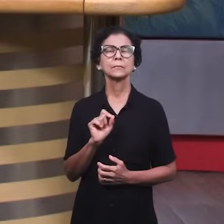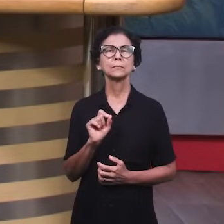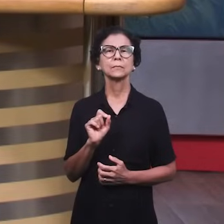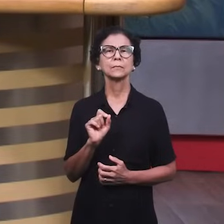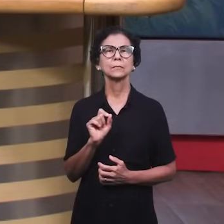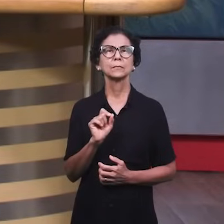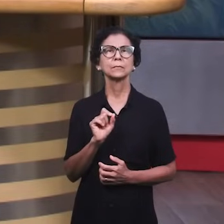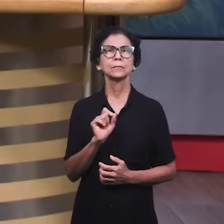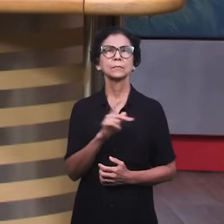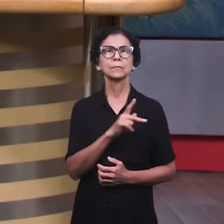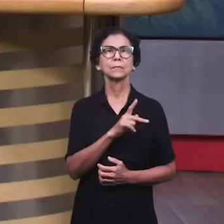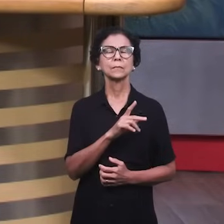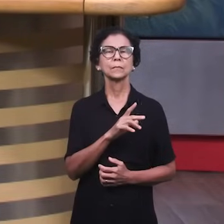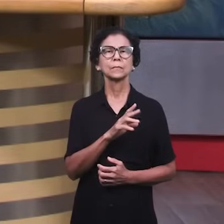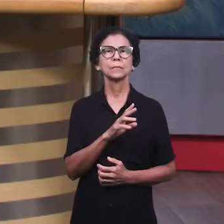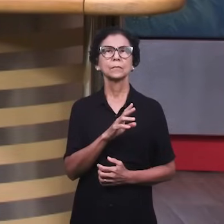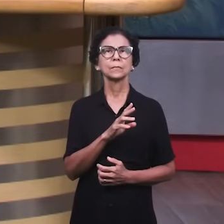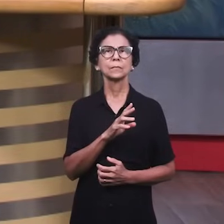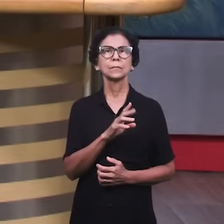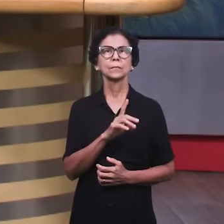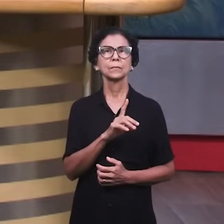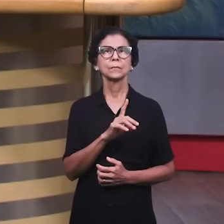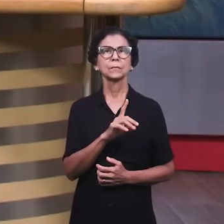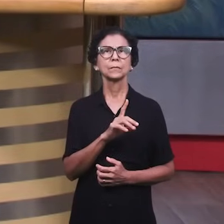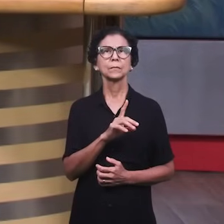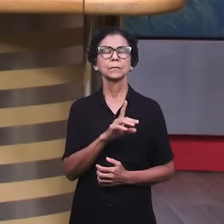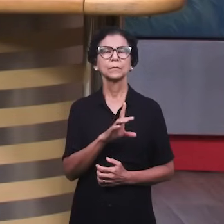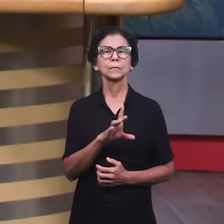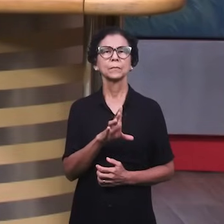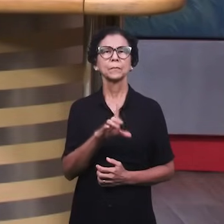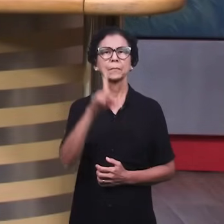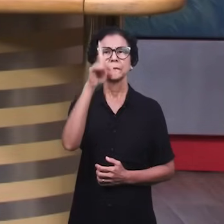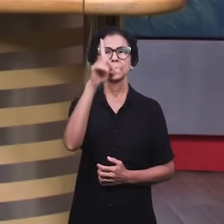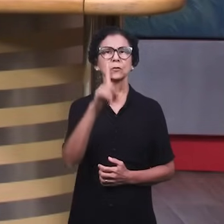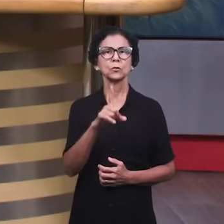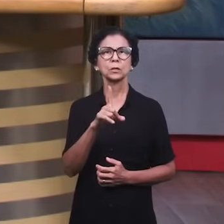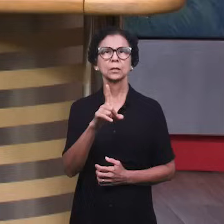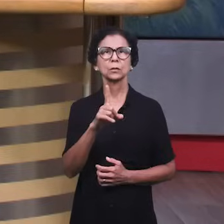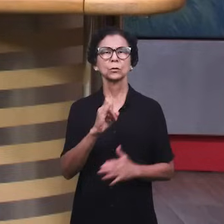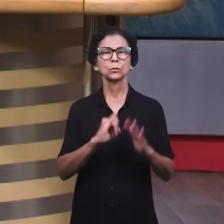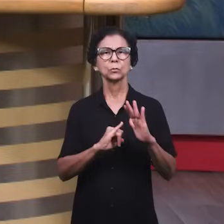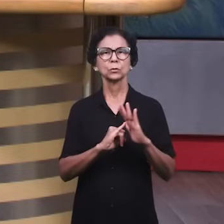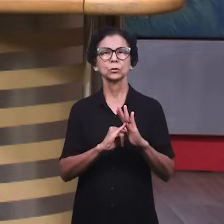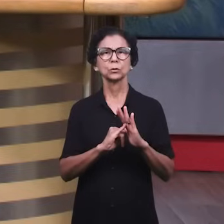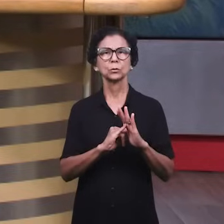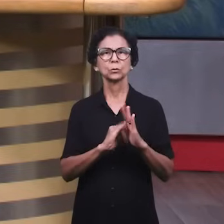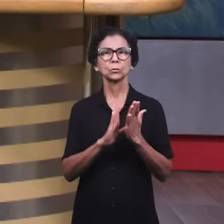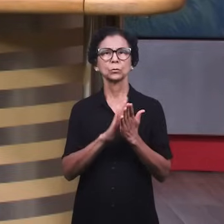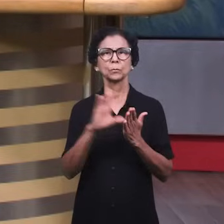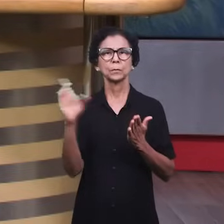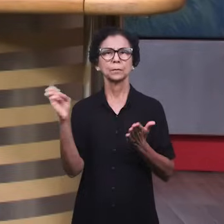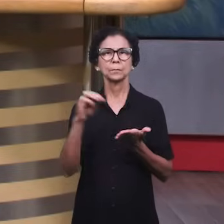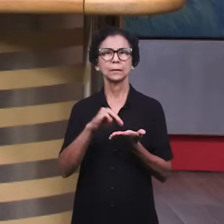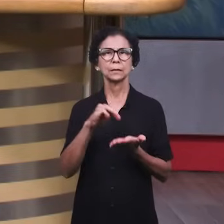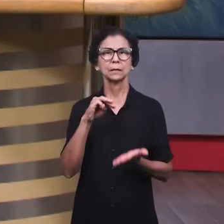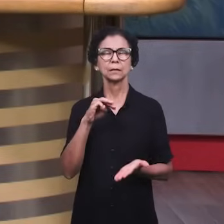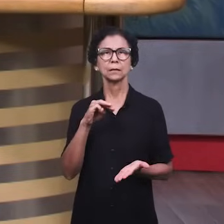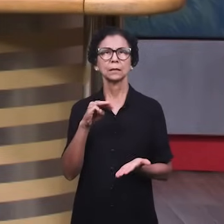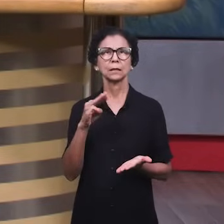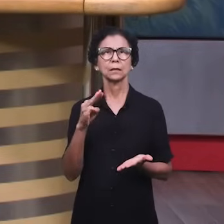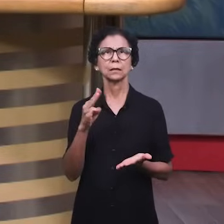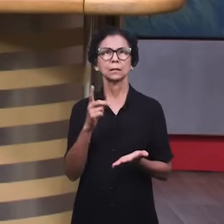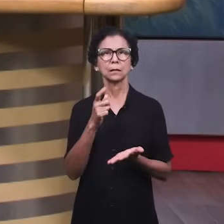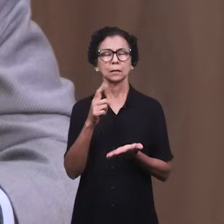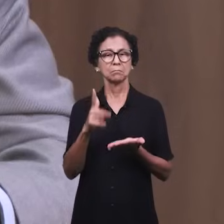presidente do diretor acadêmico de ensino do do Instituto bíblico Educacional Maranata tá conosco aqui tem